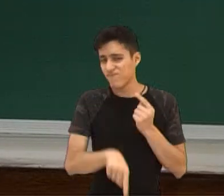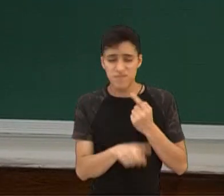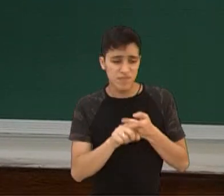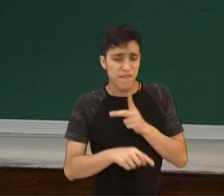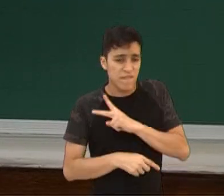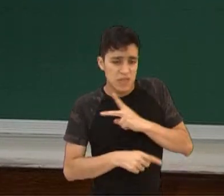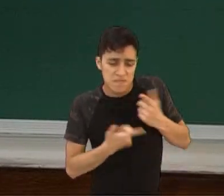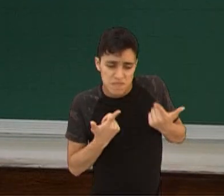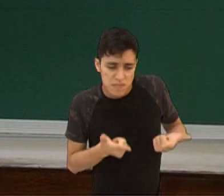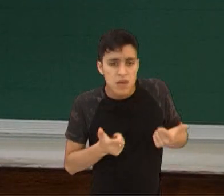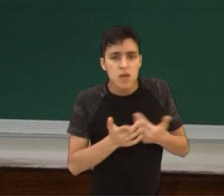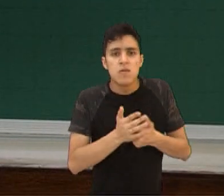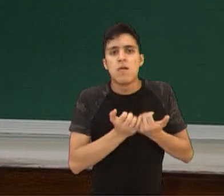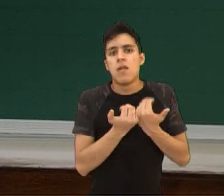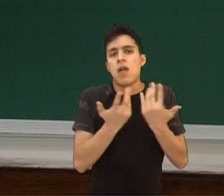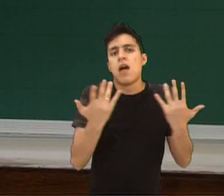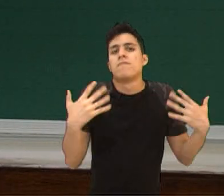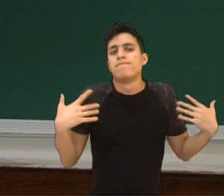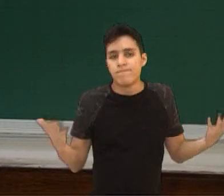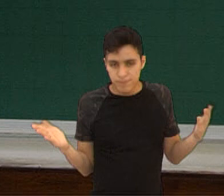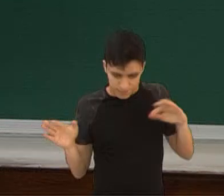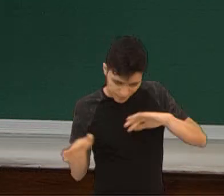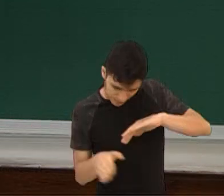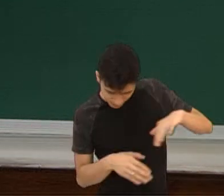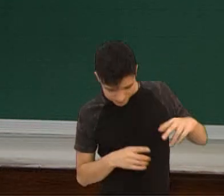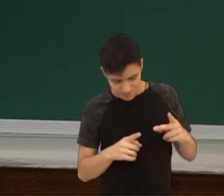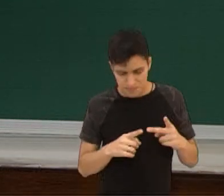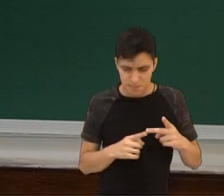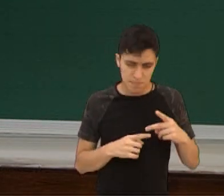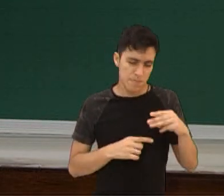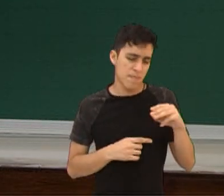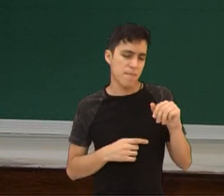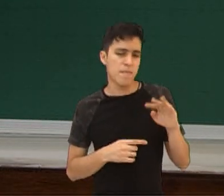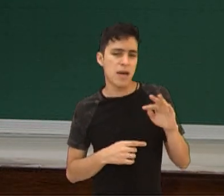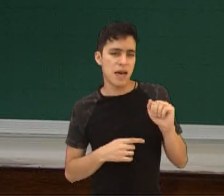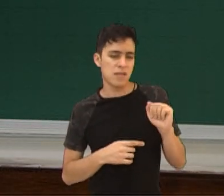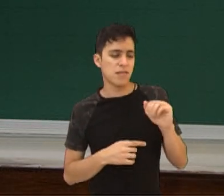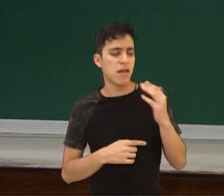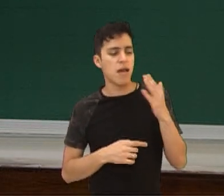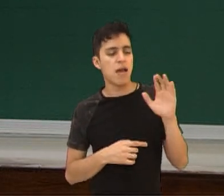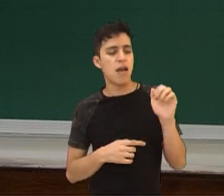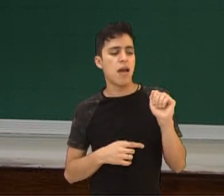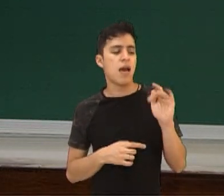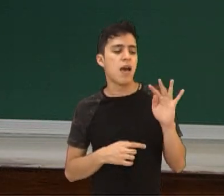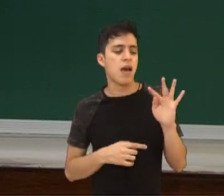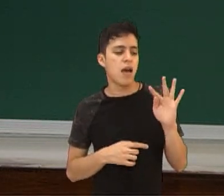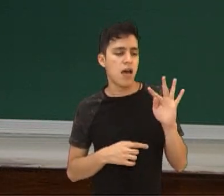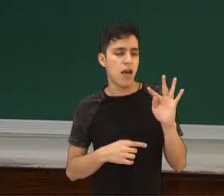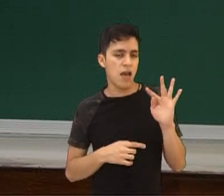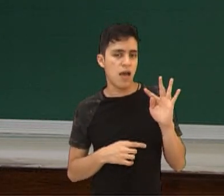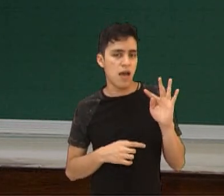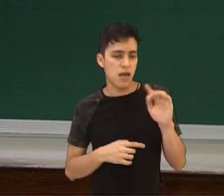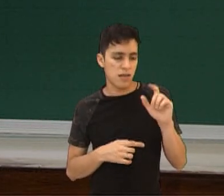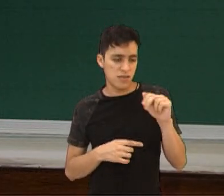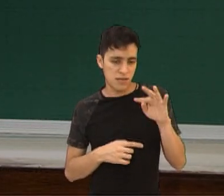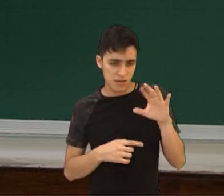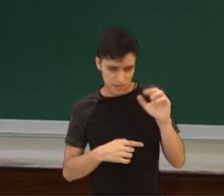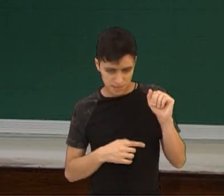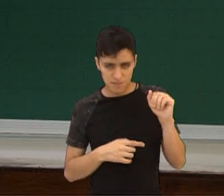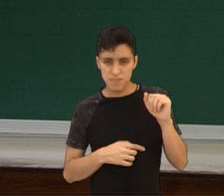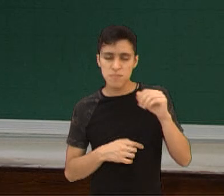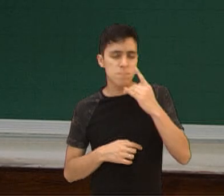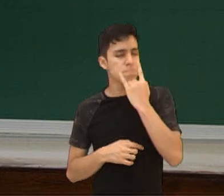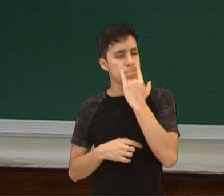Virou praga, né? O que mais? Mata Atlântica, o javali. Não que ele ocorra só nesse bioma, ele ocorre em outros também,